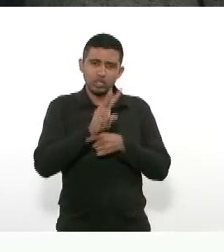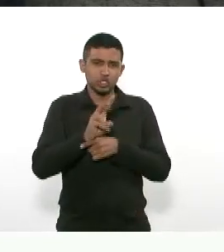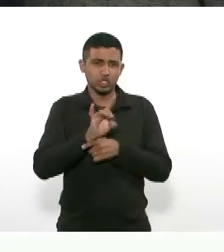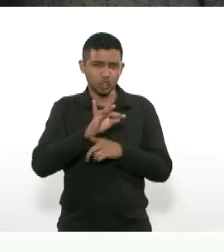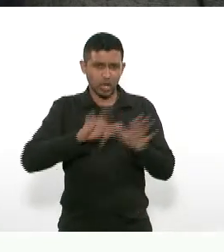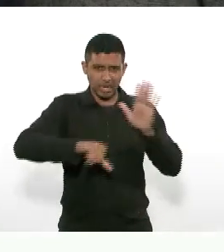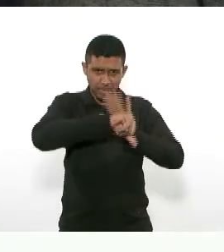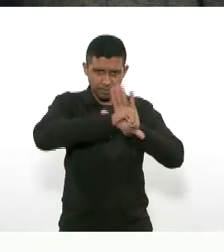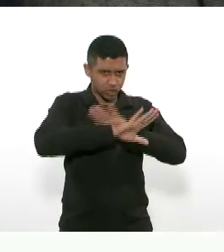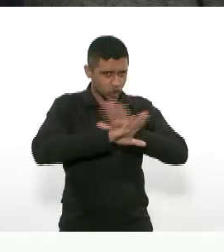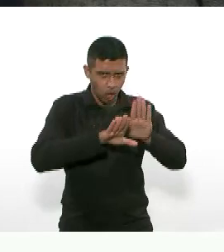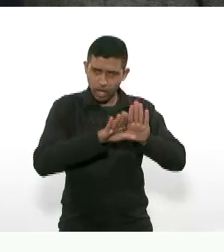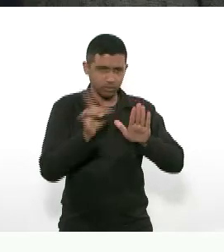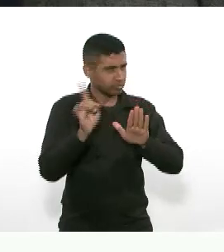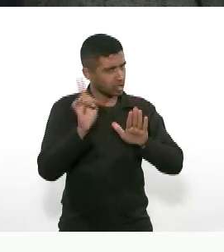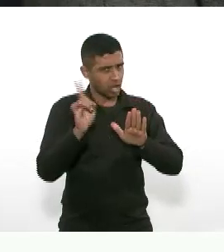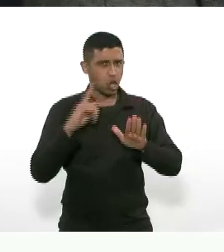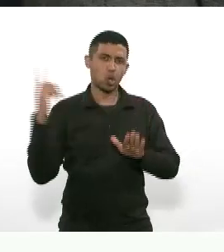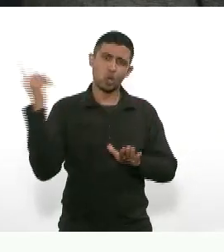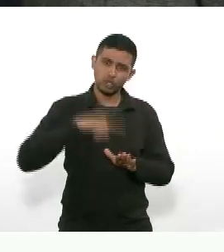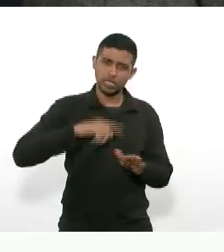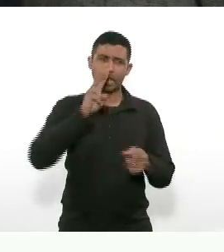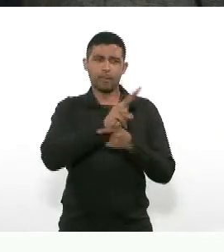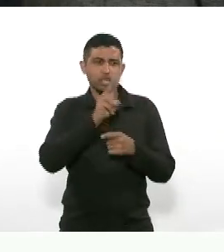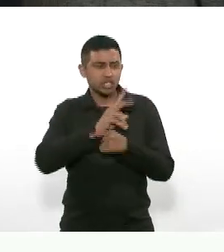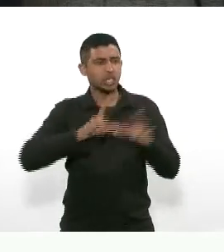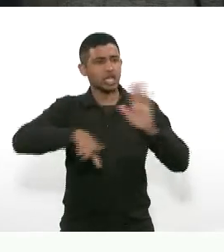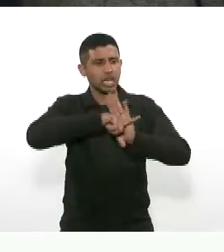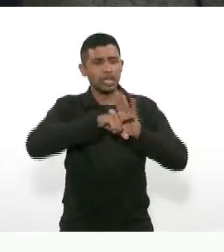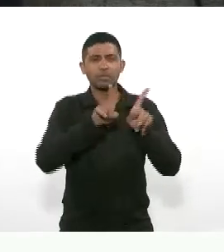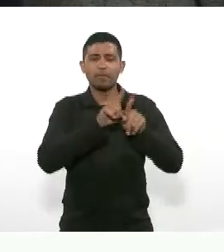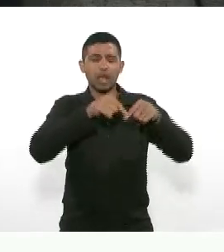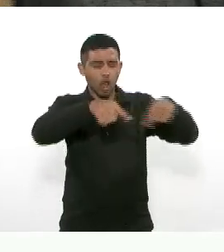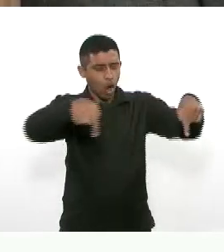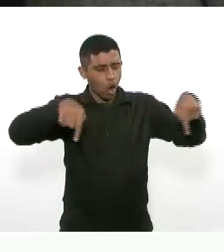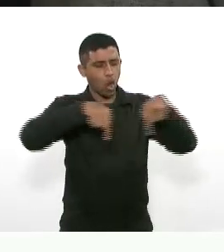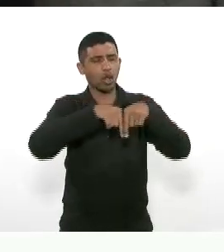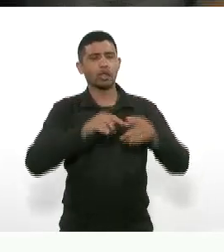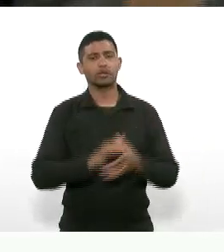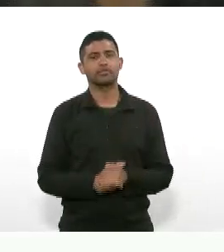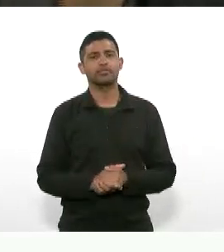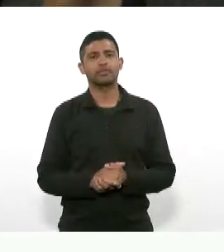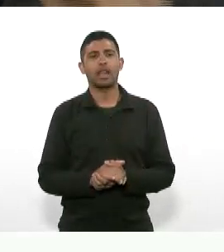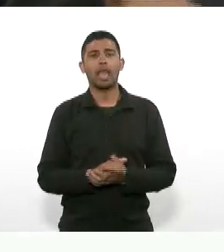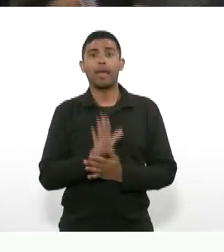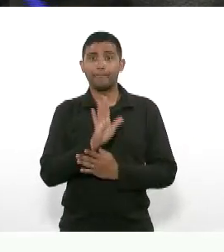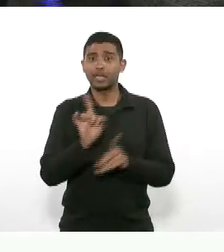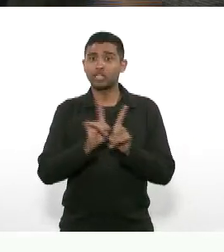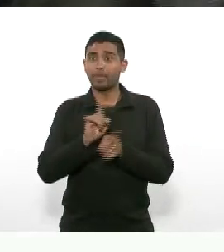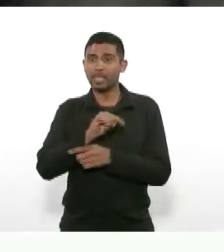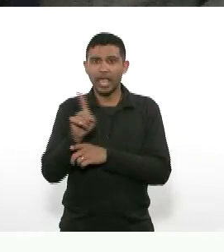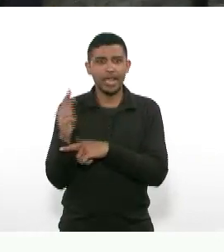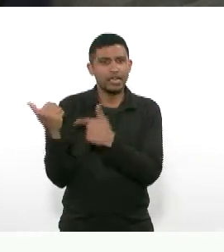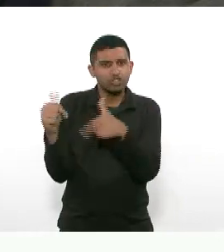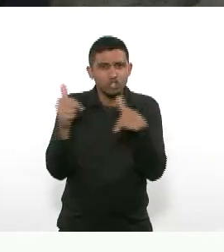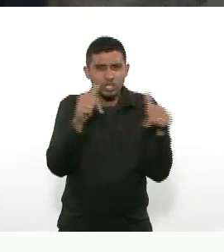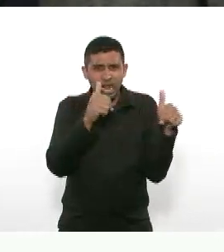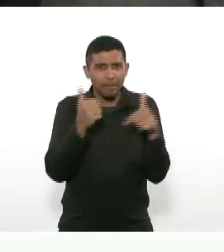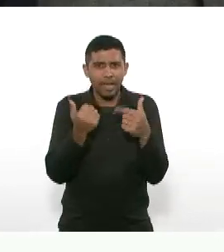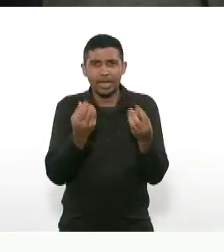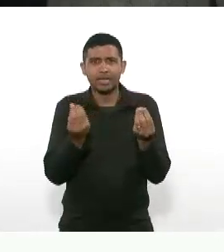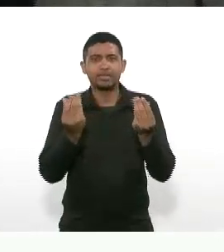crimes, né, não só o local de crime, mas também eles atuam no